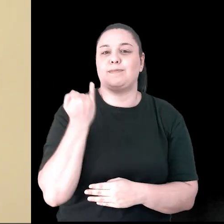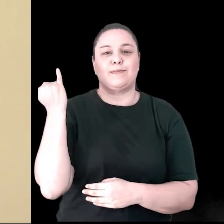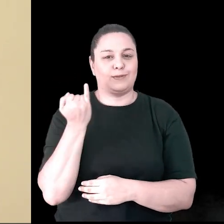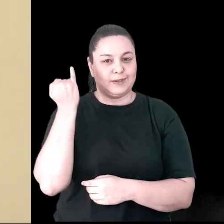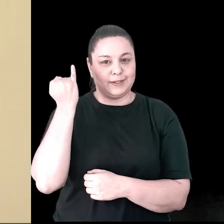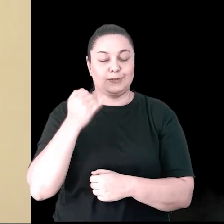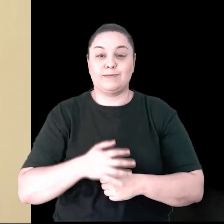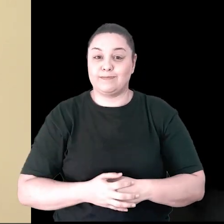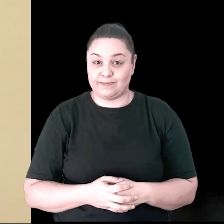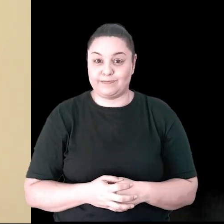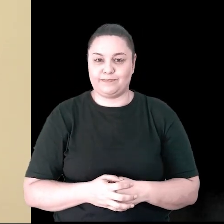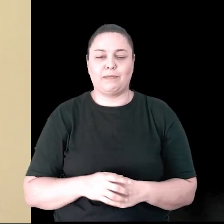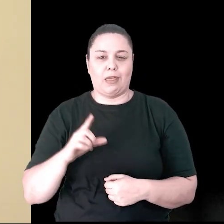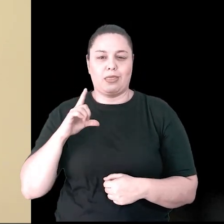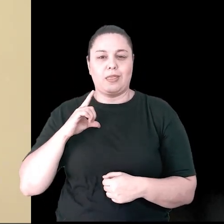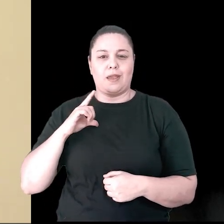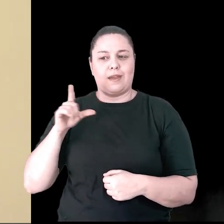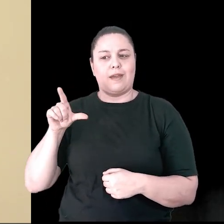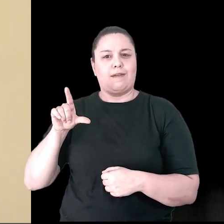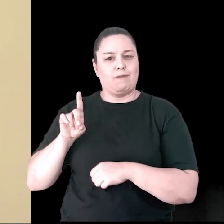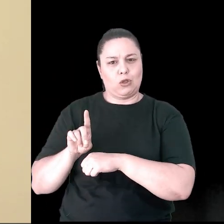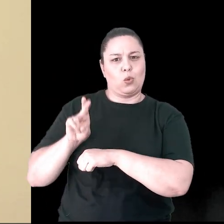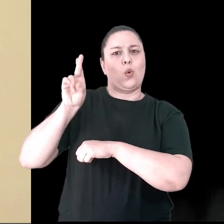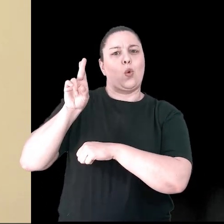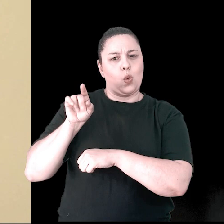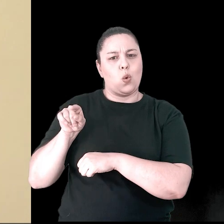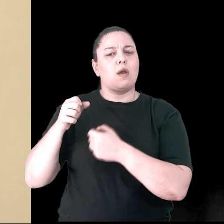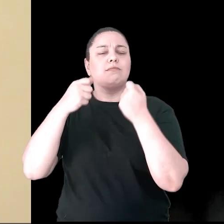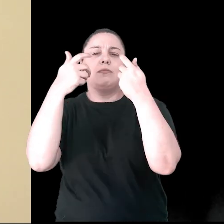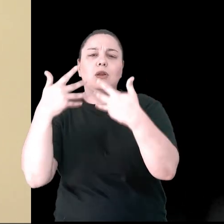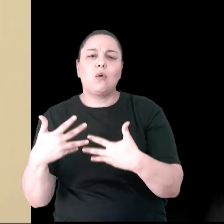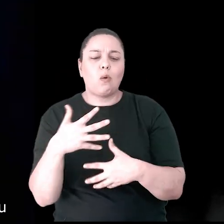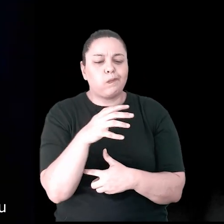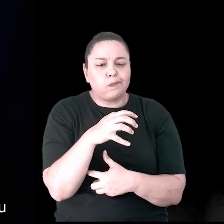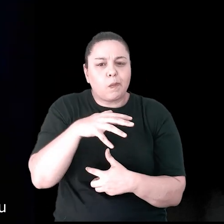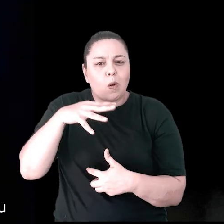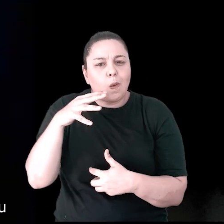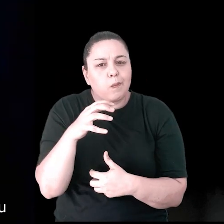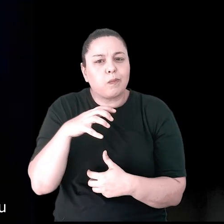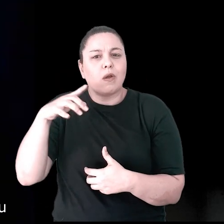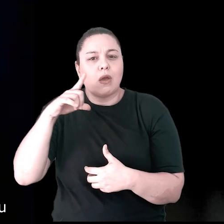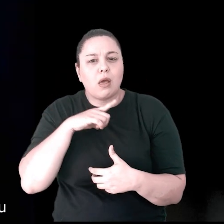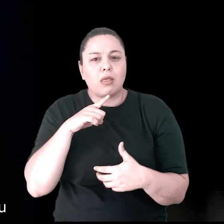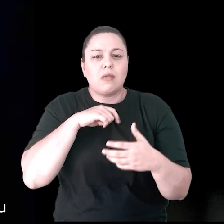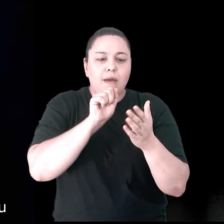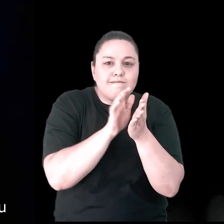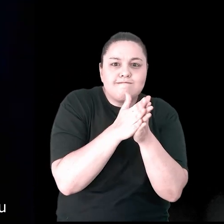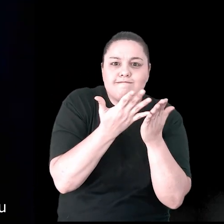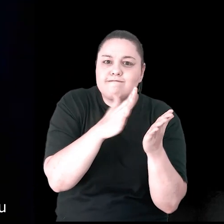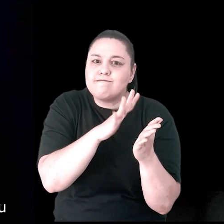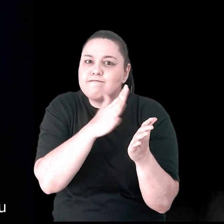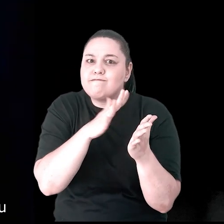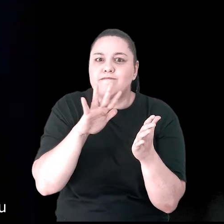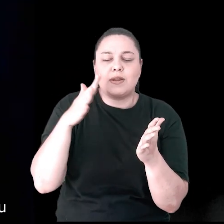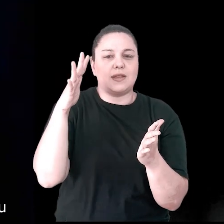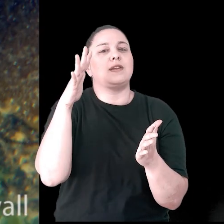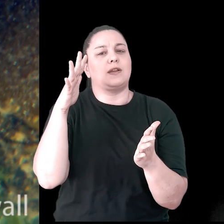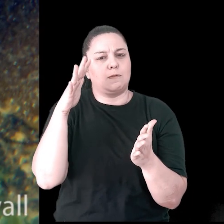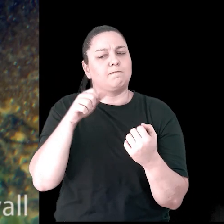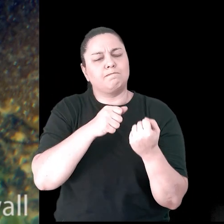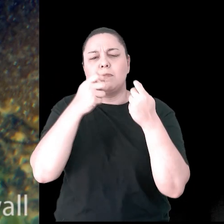descoberta revolucionária. Dr. Johnson contou a Shimomura sobre a água-viva brilhantemente